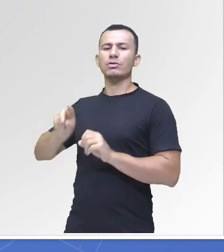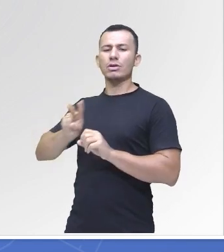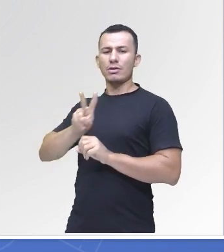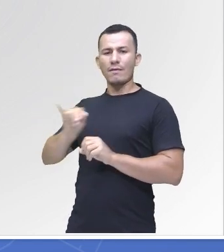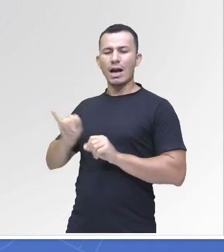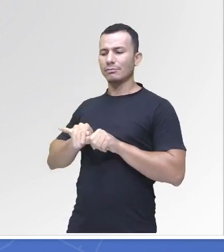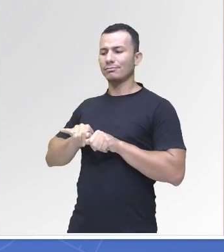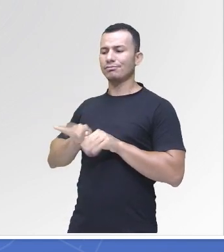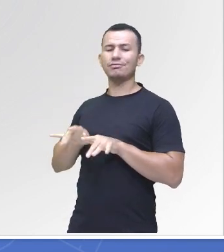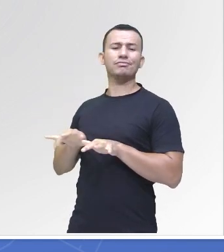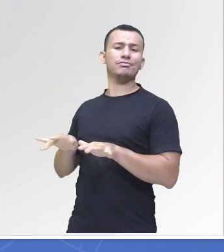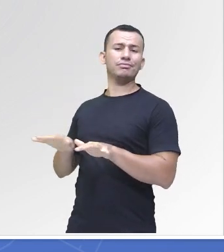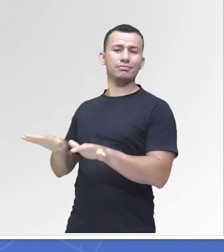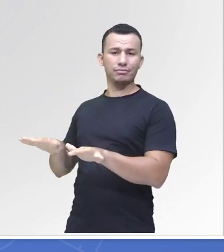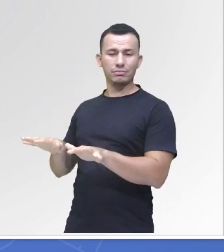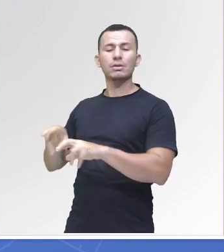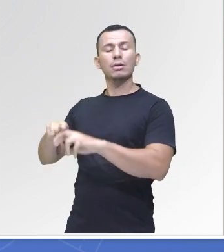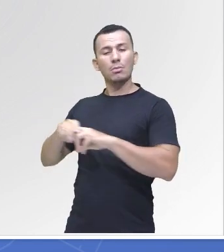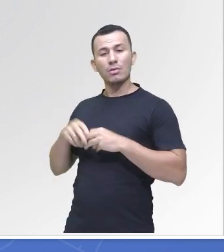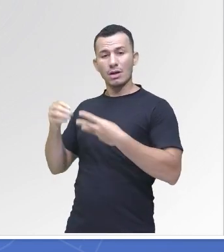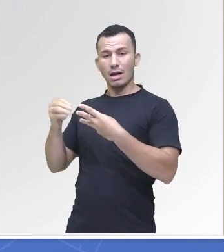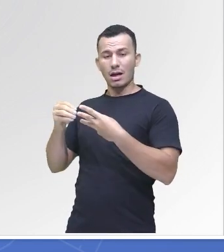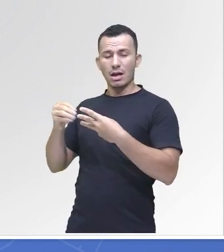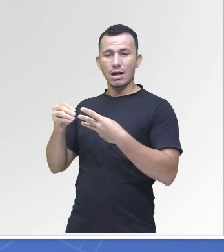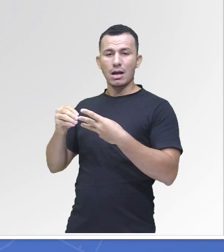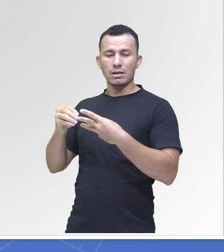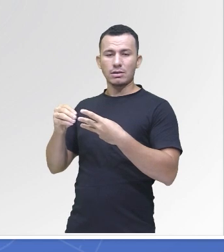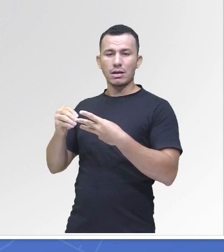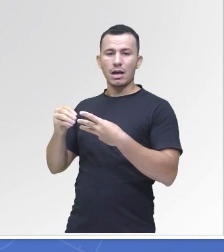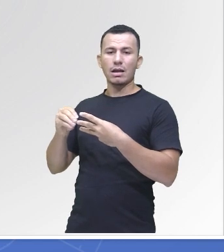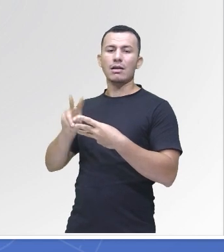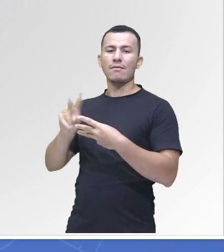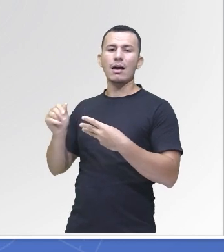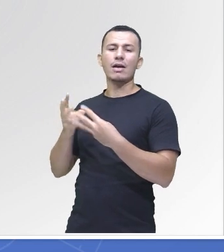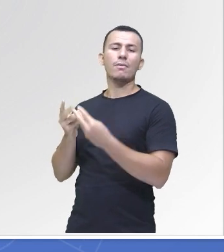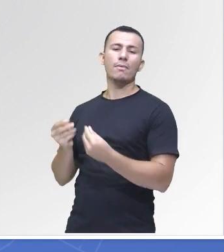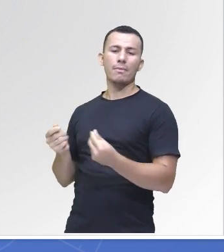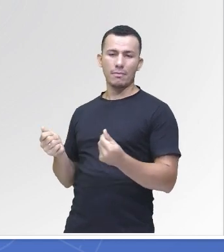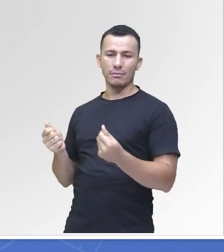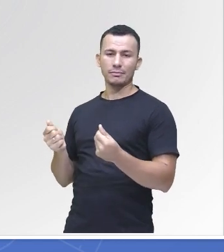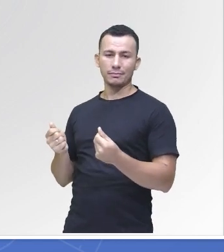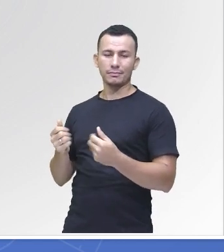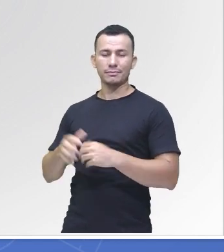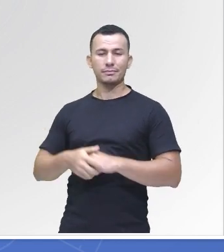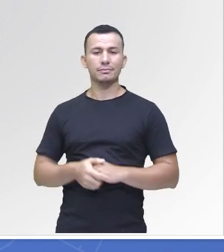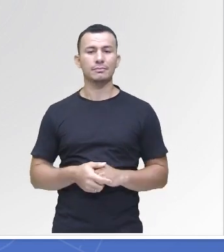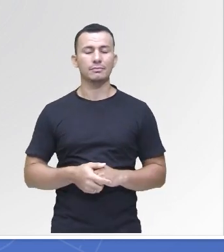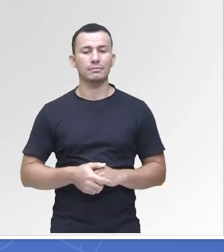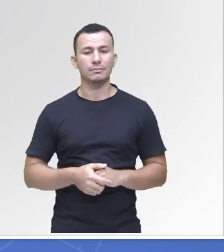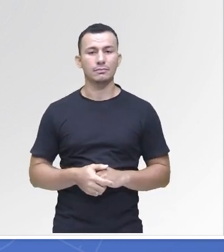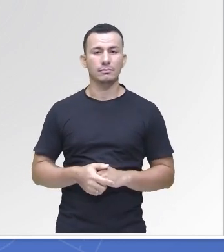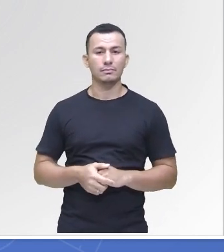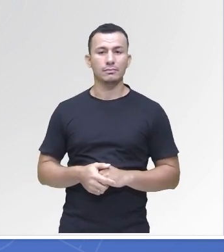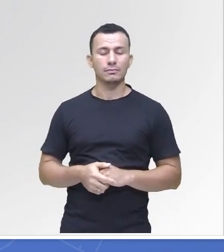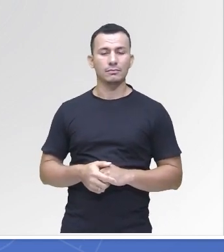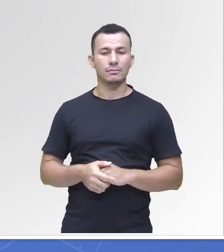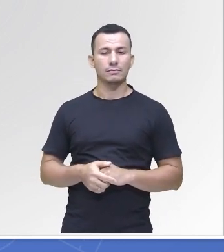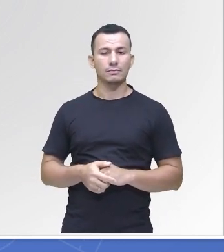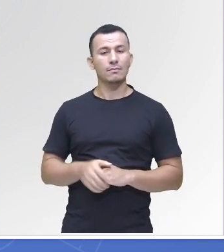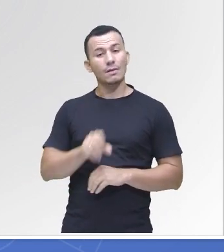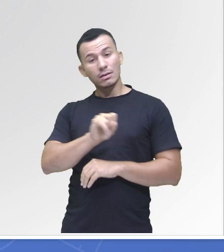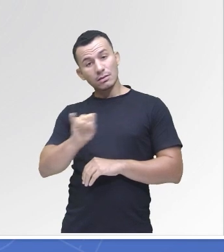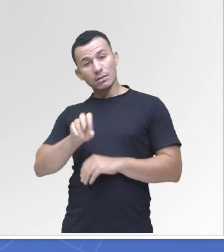e se reproduzir. Então, essa célula, ela perde as suas funções. Como ele é muito